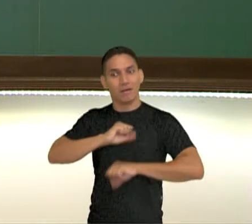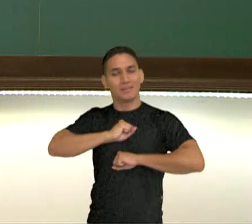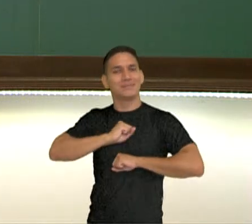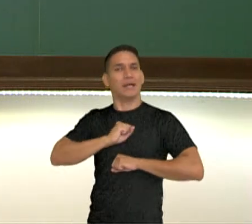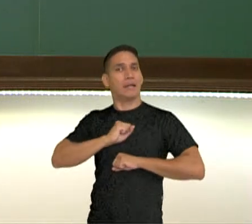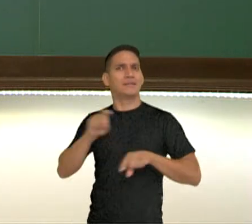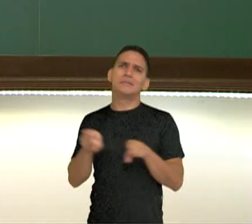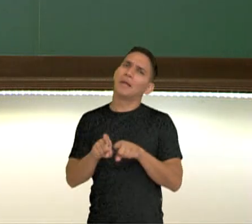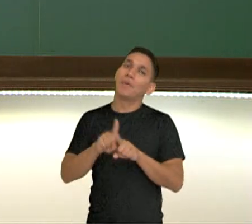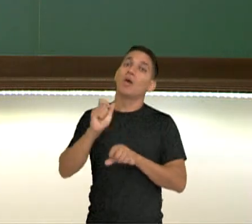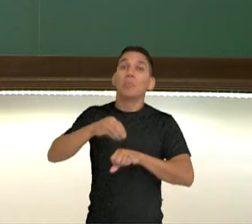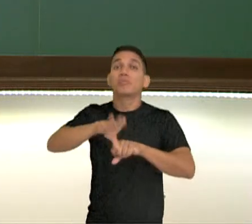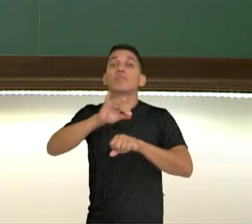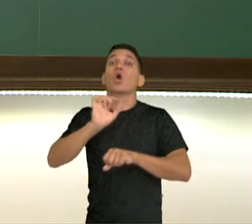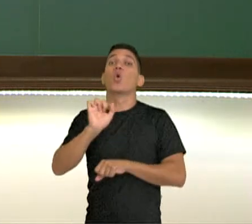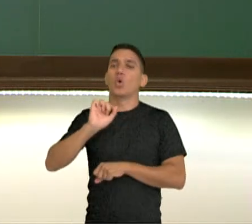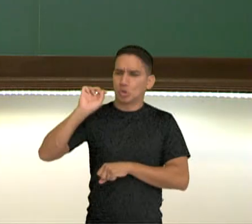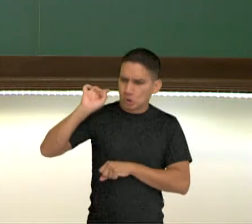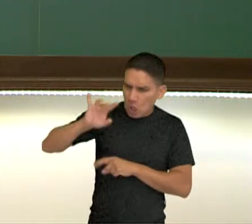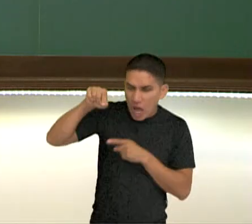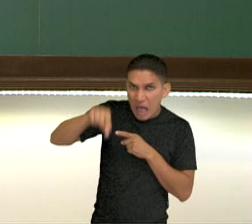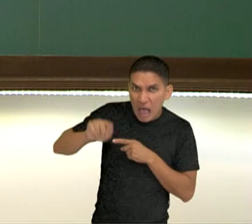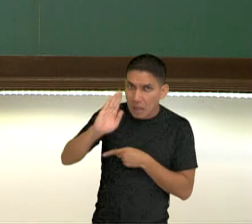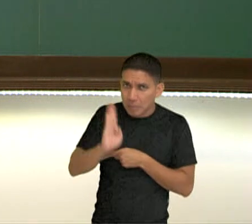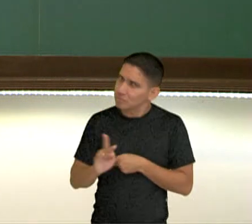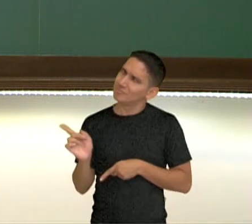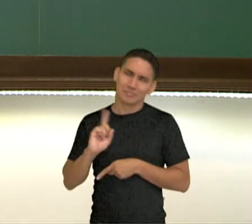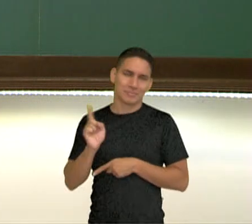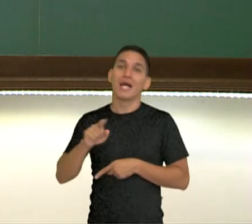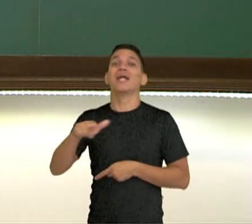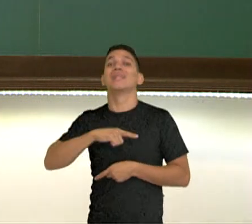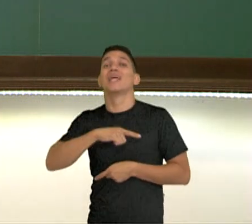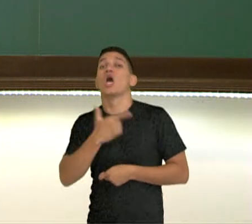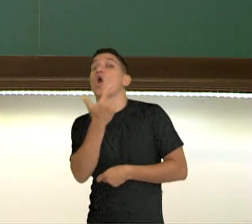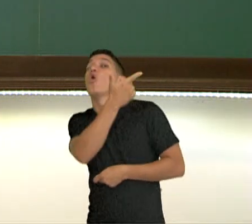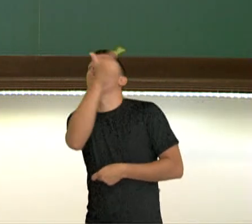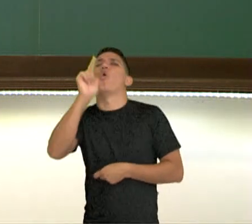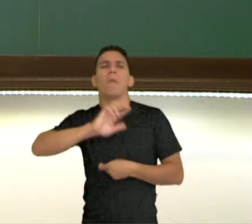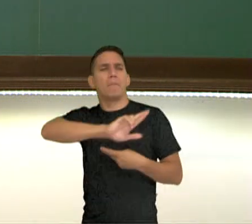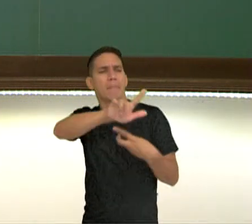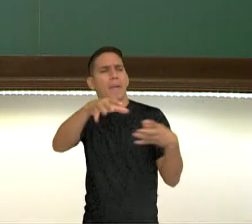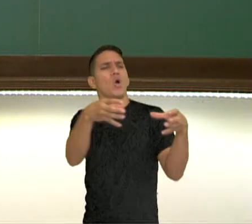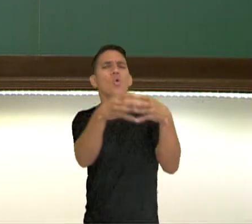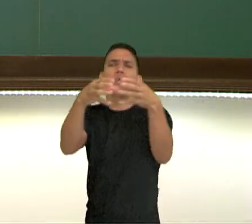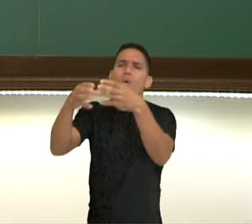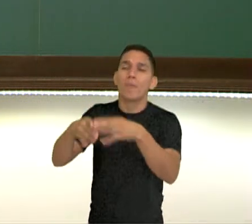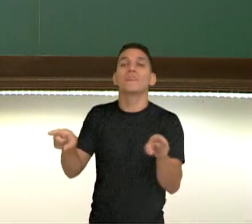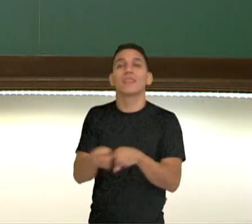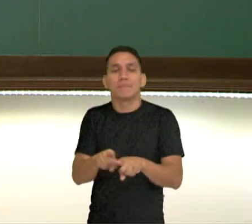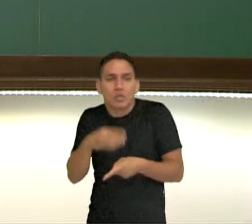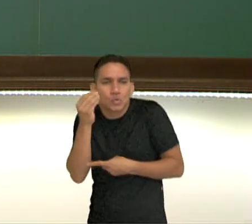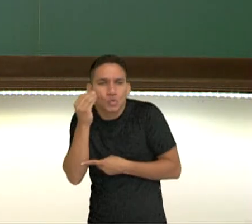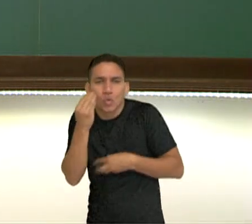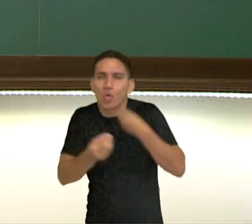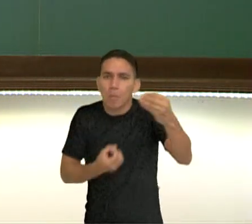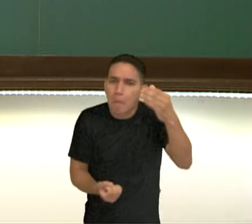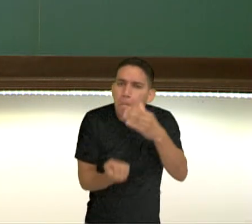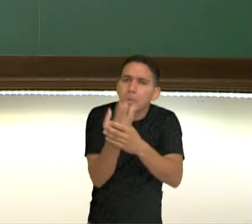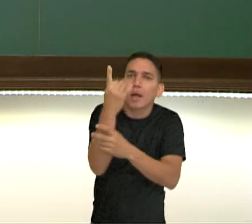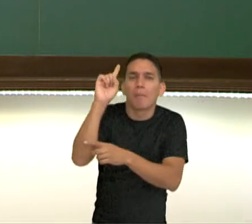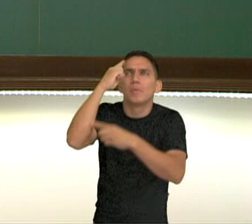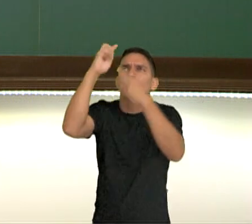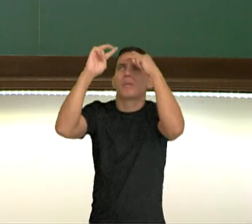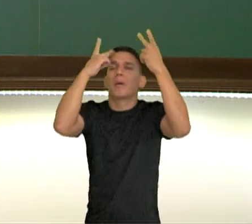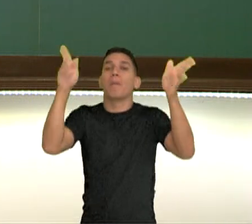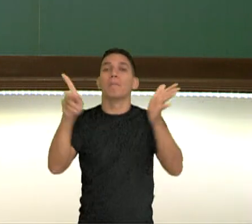mais não é só eles no Brasil tá Cheio de grupo experimental que pesquisa maneiras de produzir som com